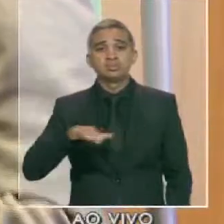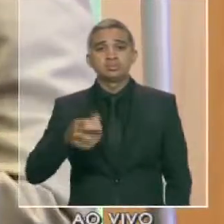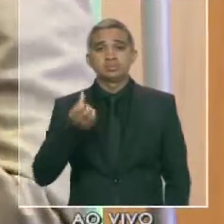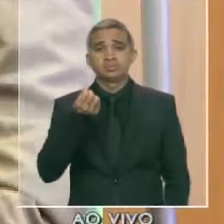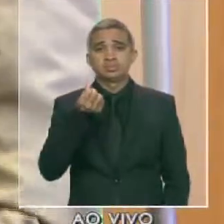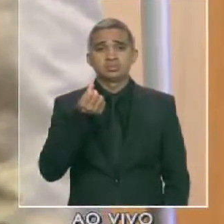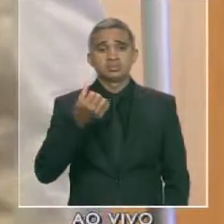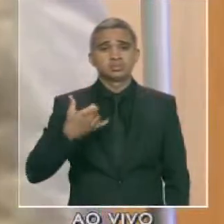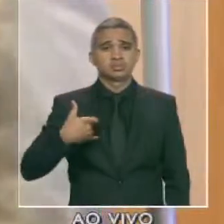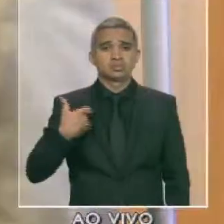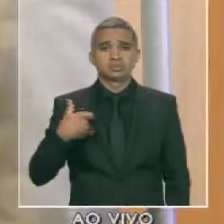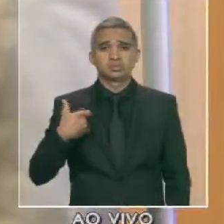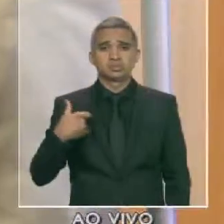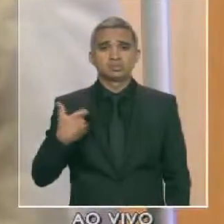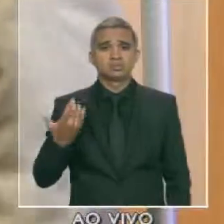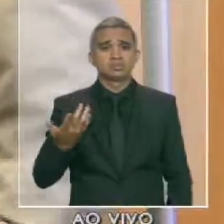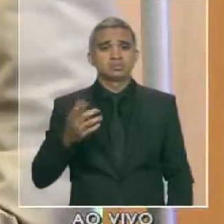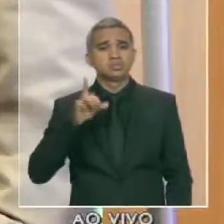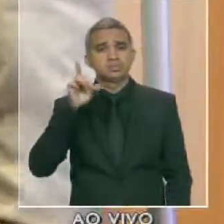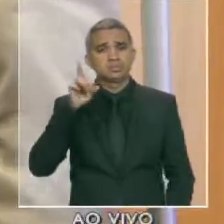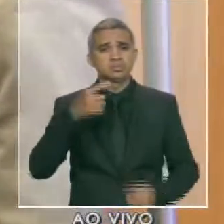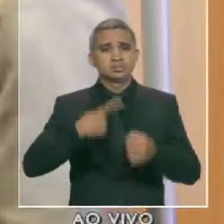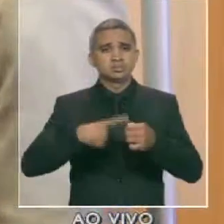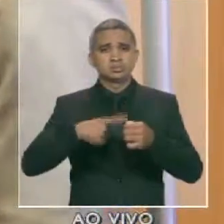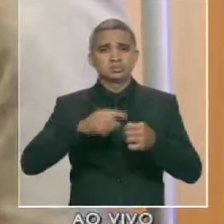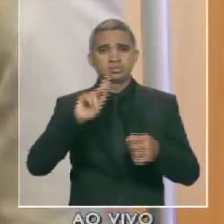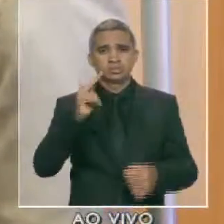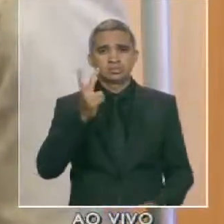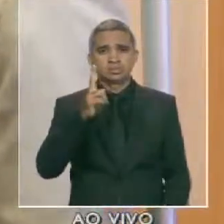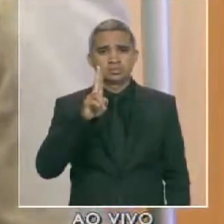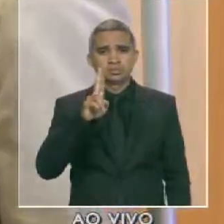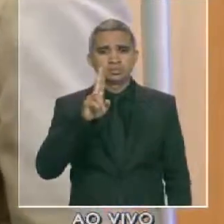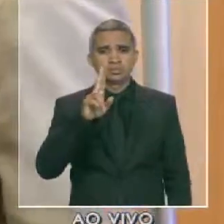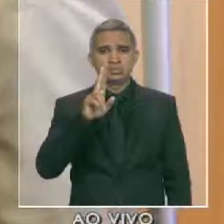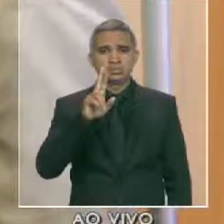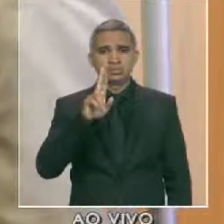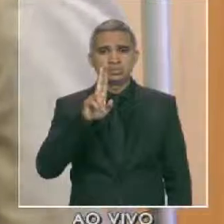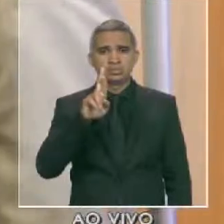6 anos, e Urbano Santos, que, lamentavelmente, foi